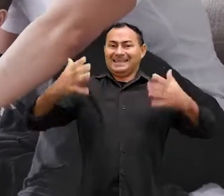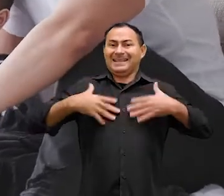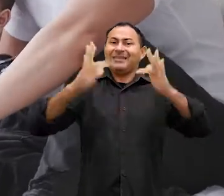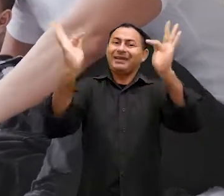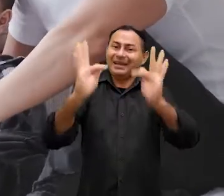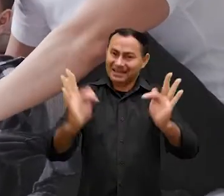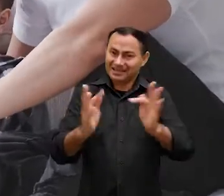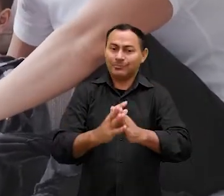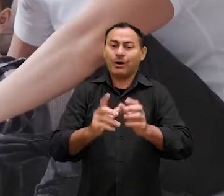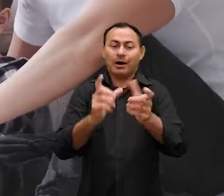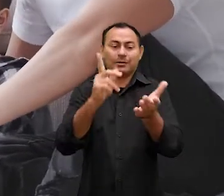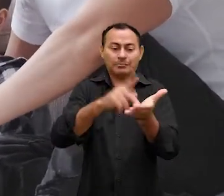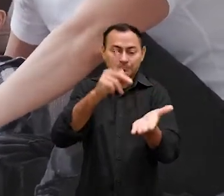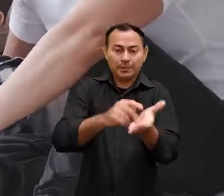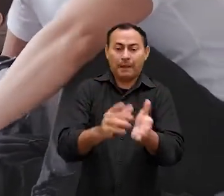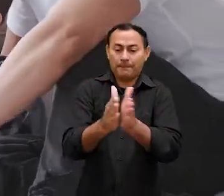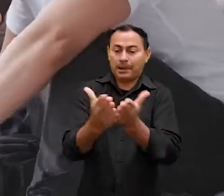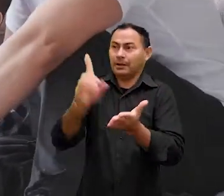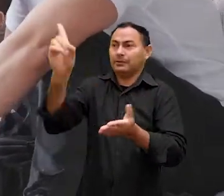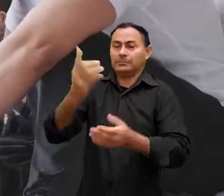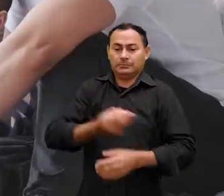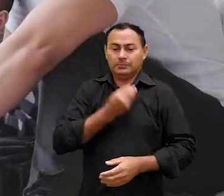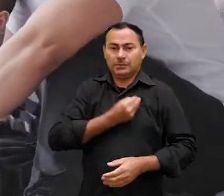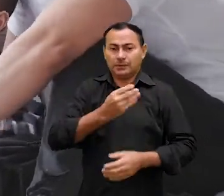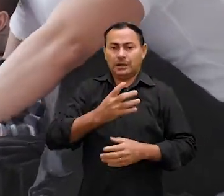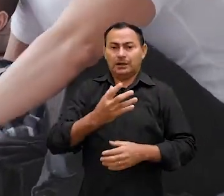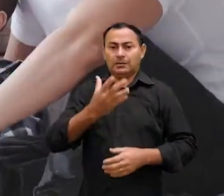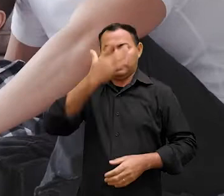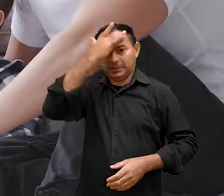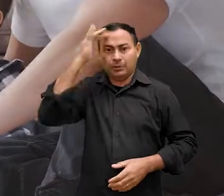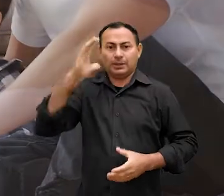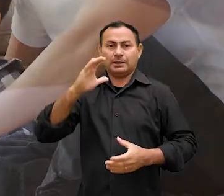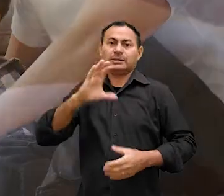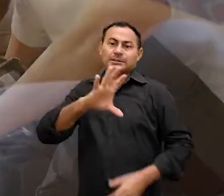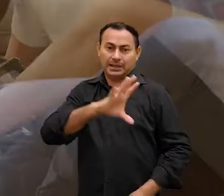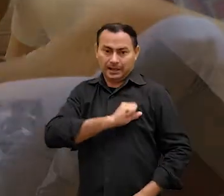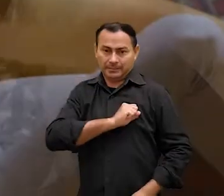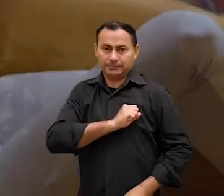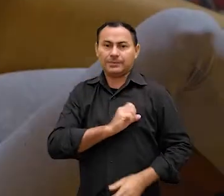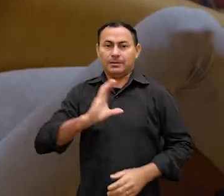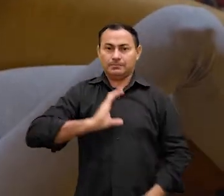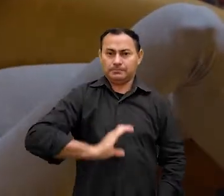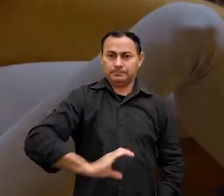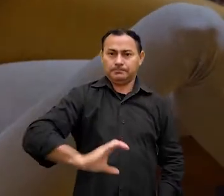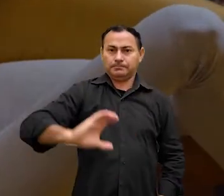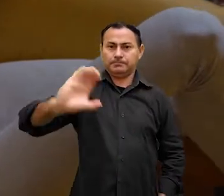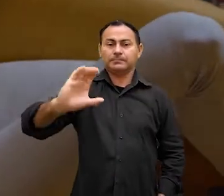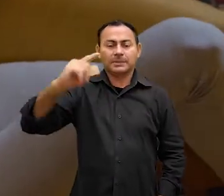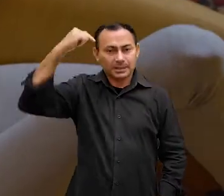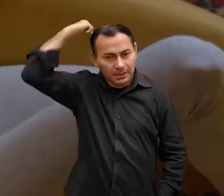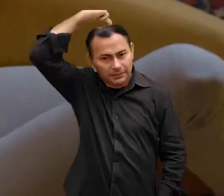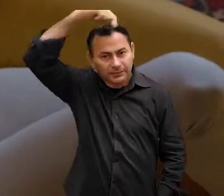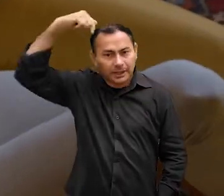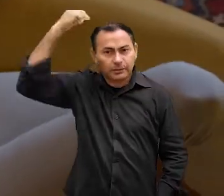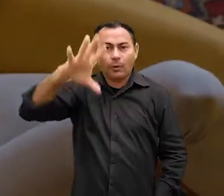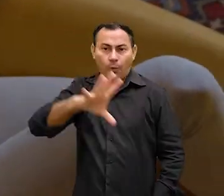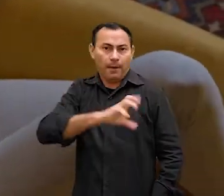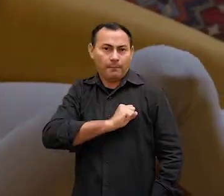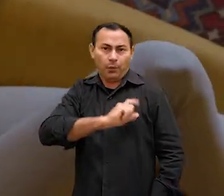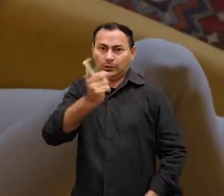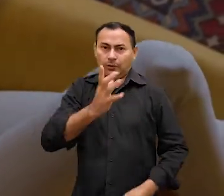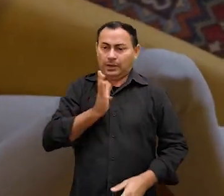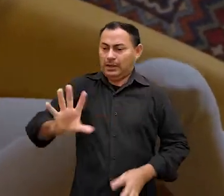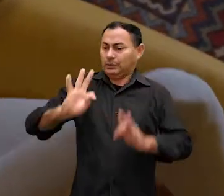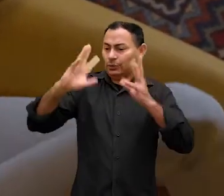da palavra de Deus prevalece na vida de quem se ama. Isso é confiança santificada. O amor não quer